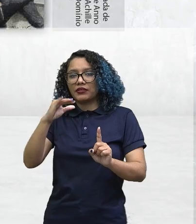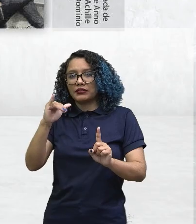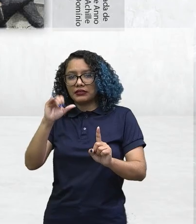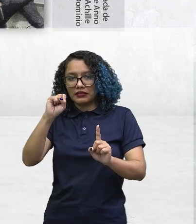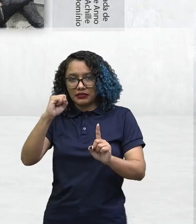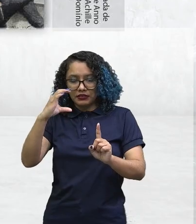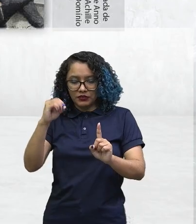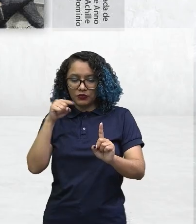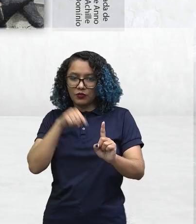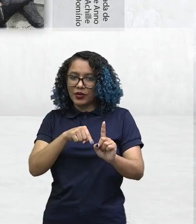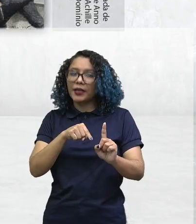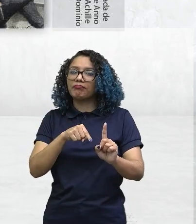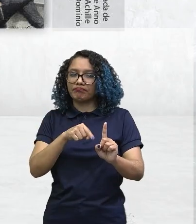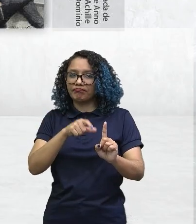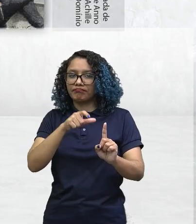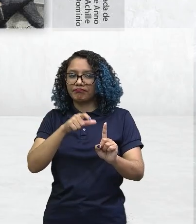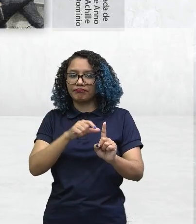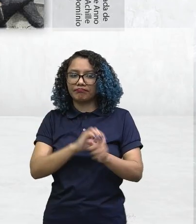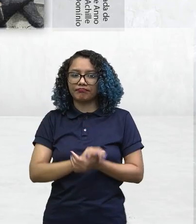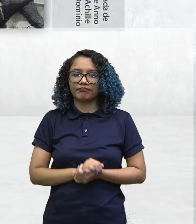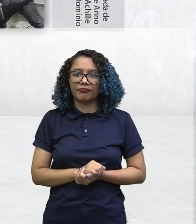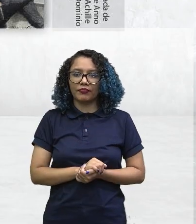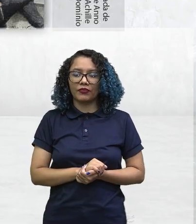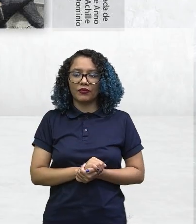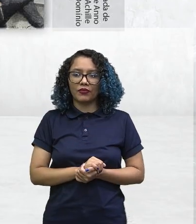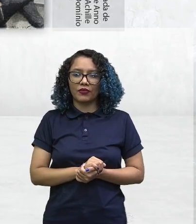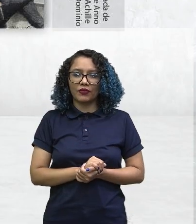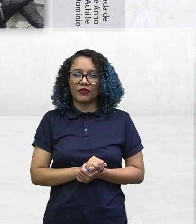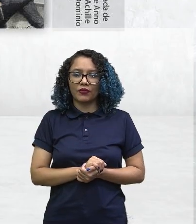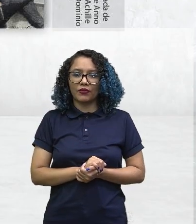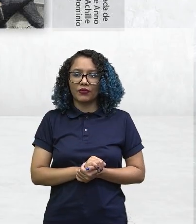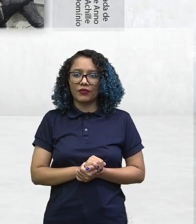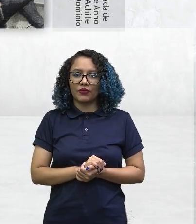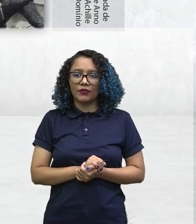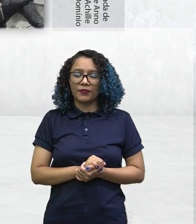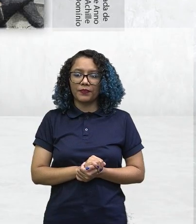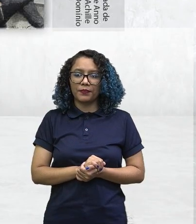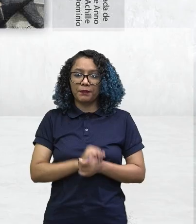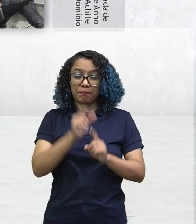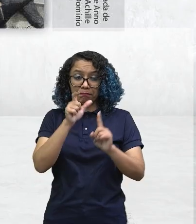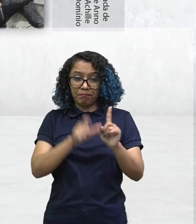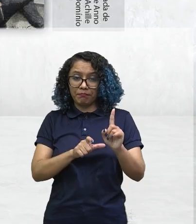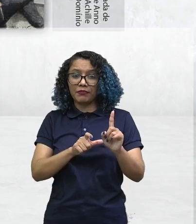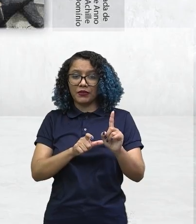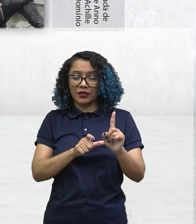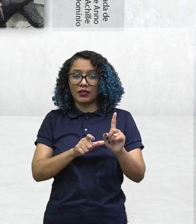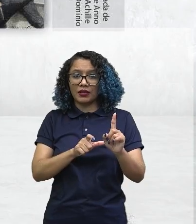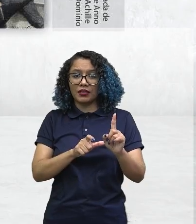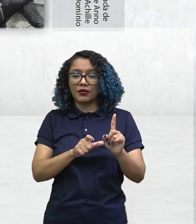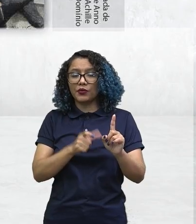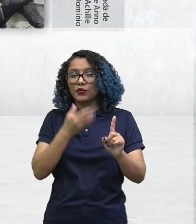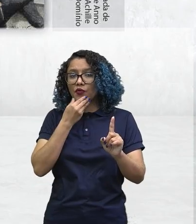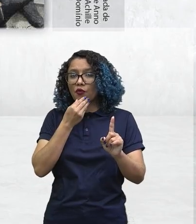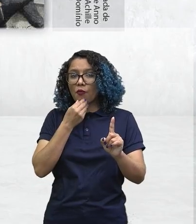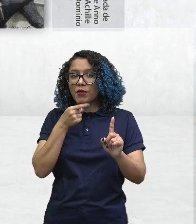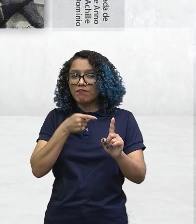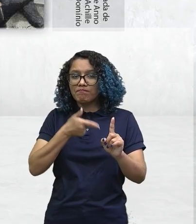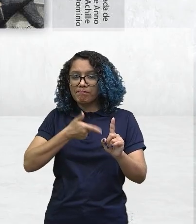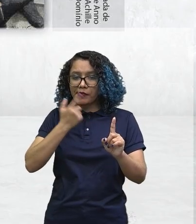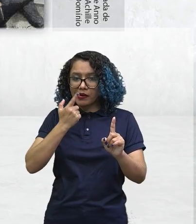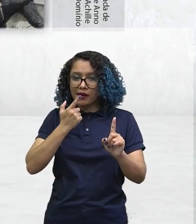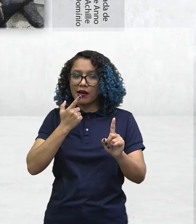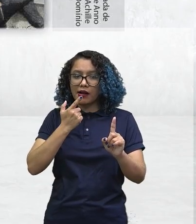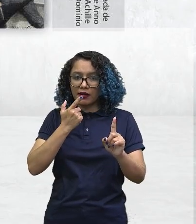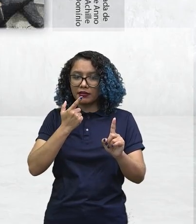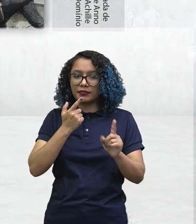tem o assassinato dele, na verdade era um arquiduque, e o assassinato dele, do Francisco Ferdinando, vai